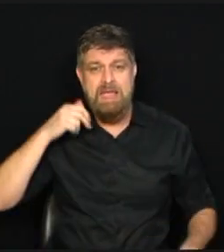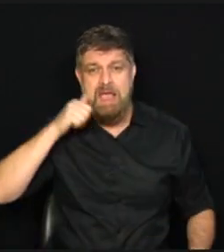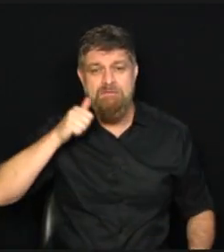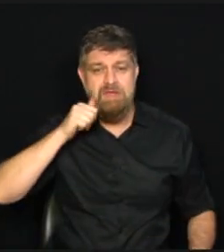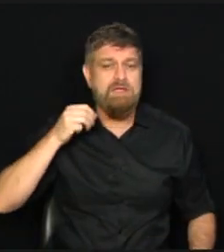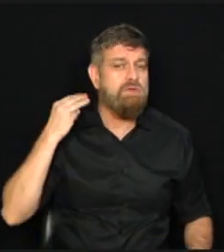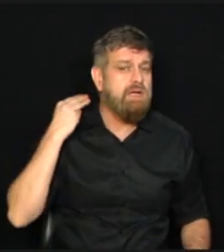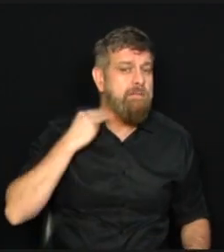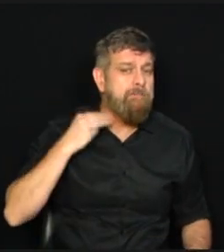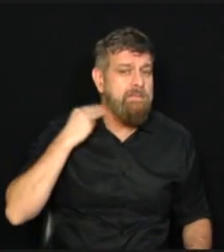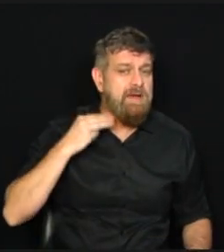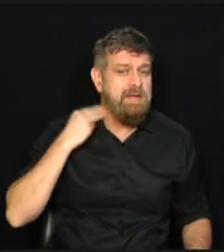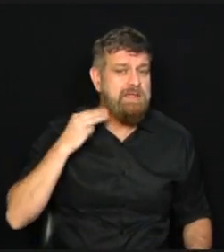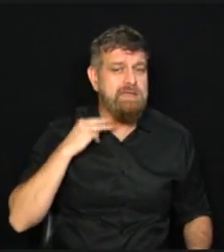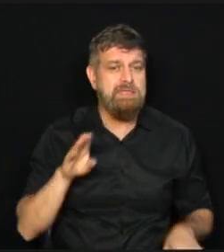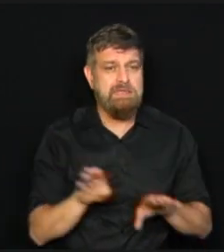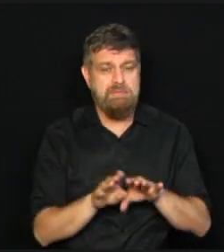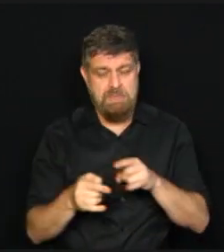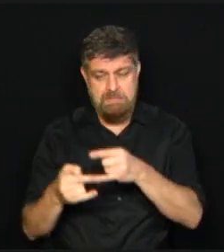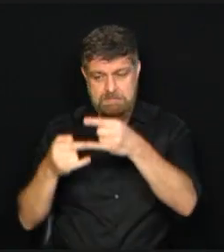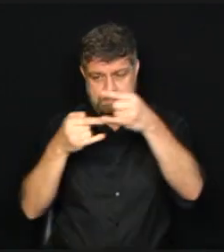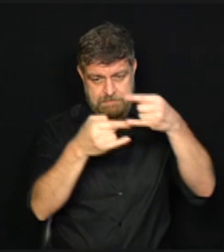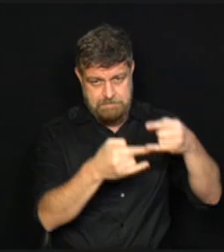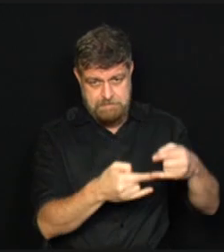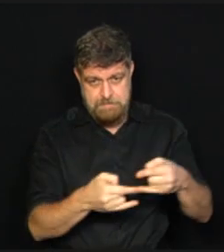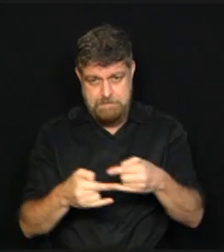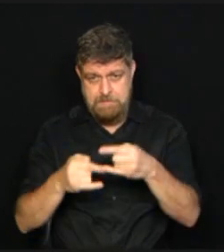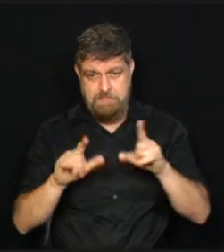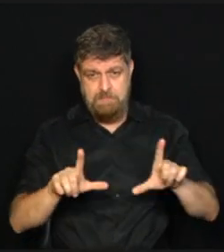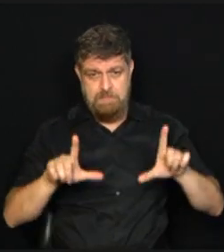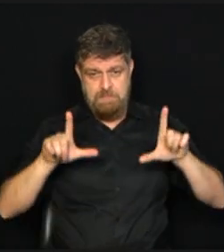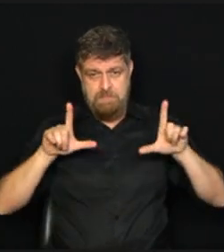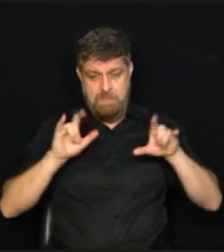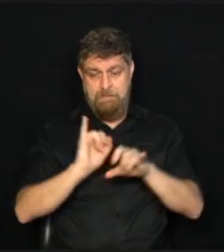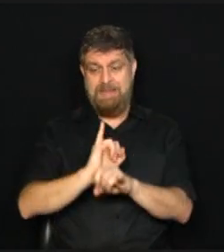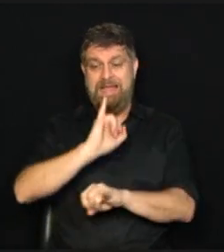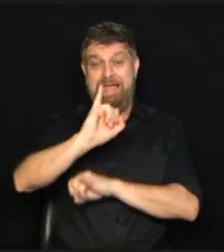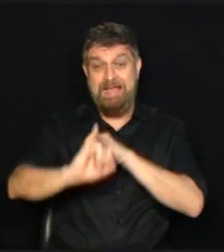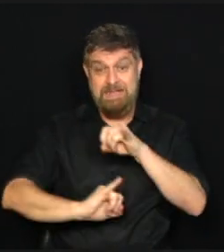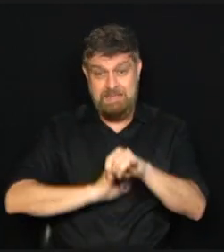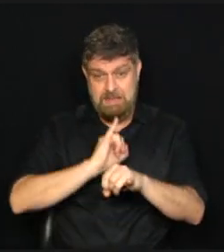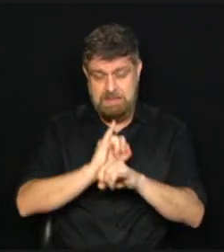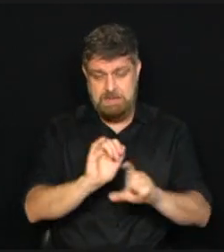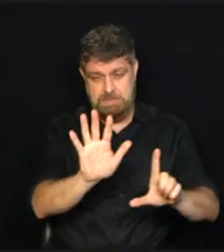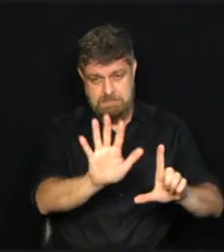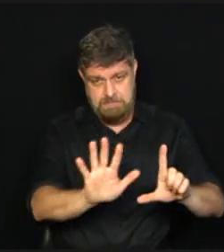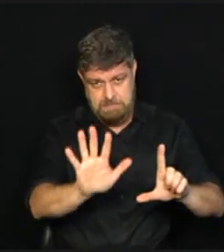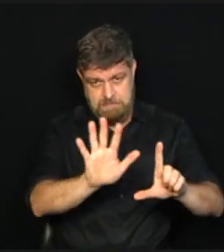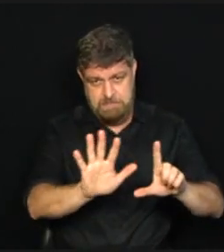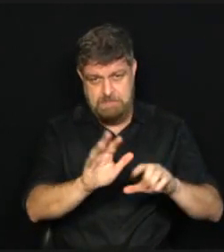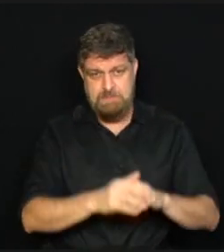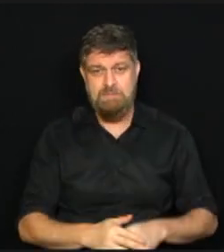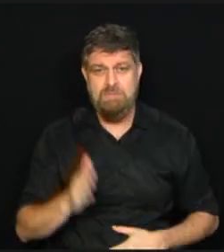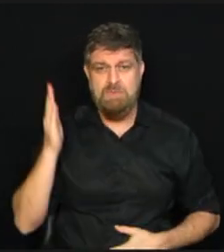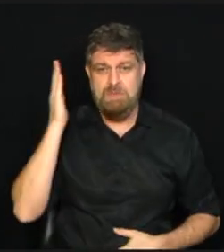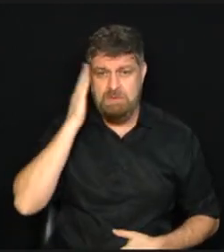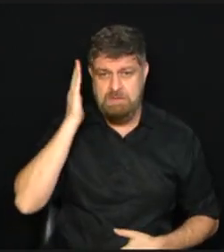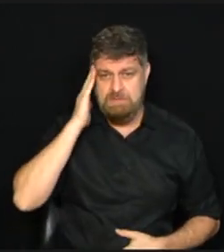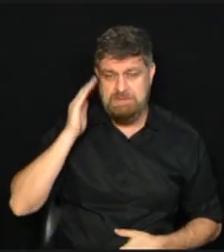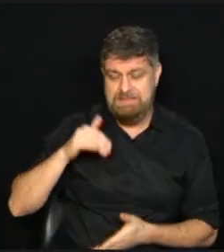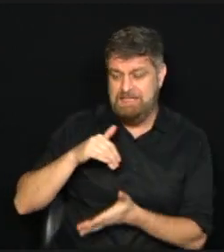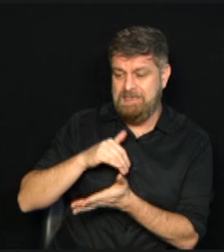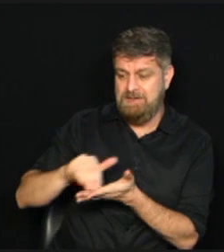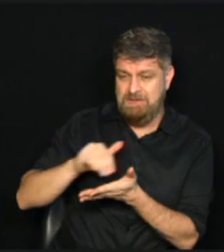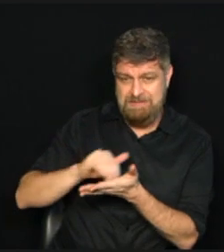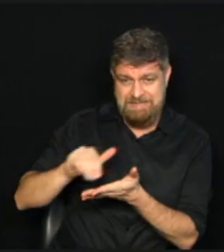Conte, que também nos acompanha remotamente. Senhor secretário, eu sei das